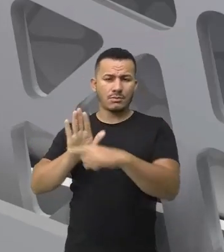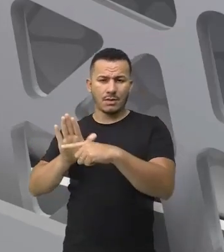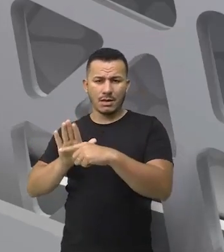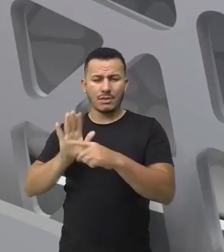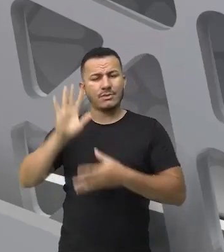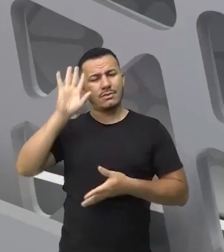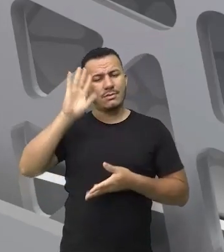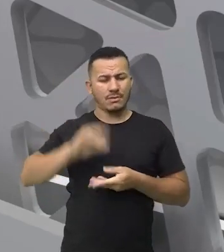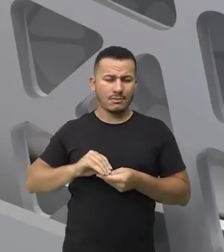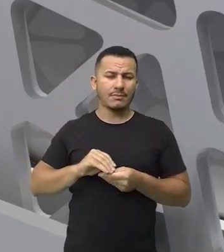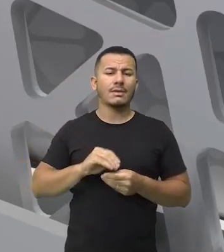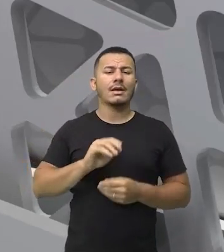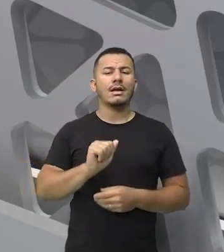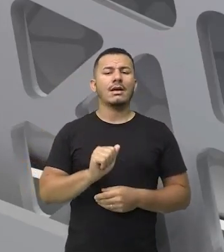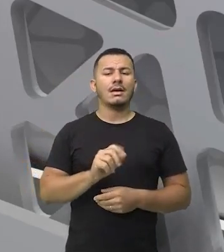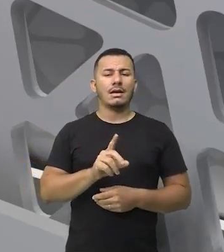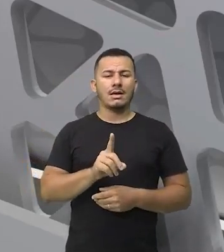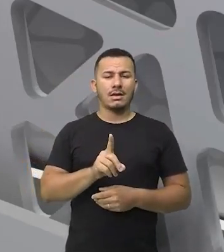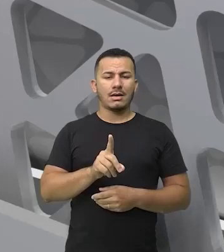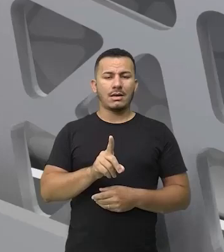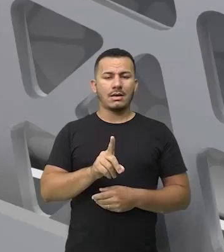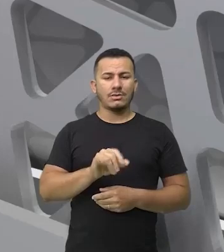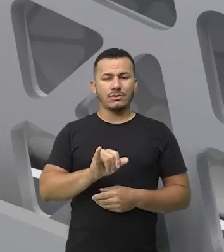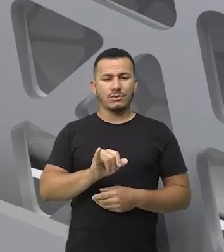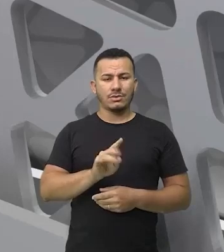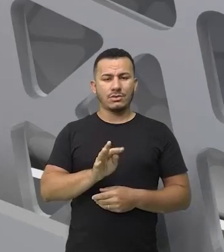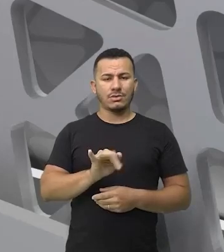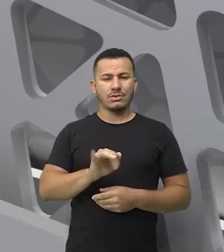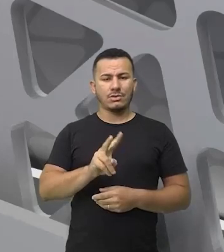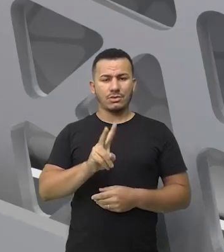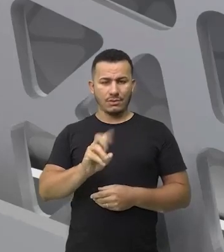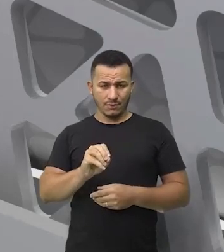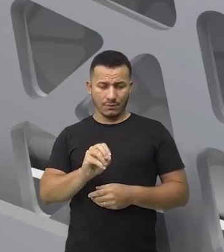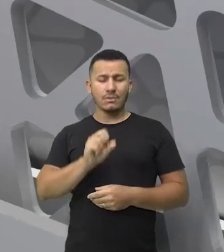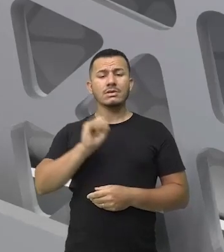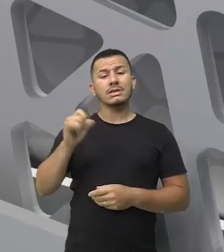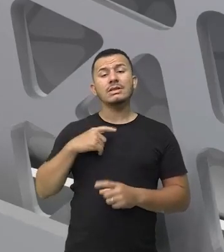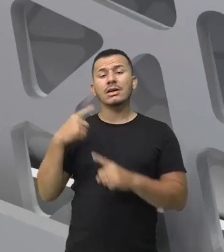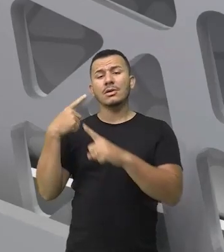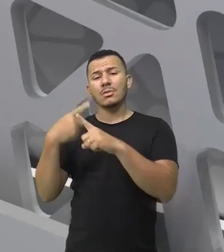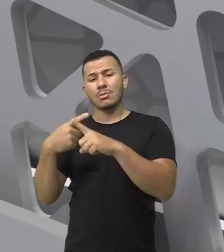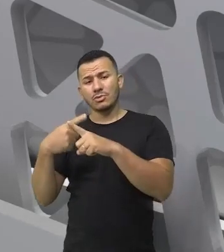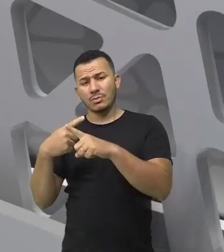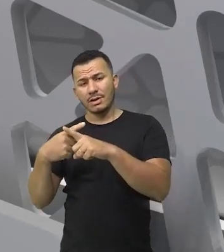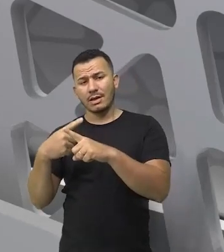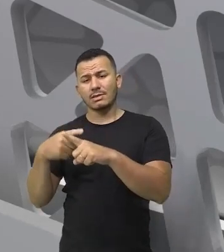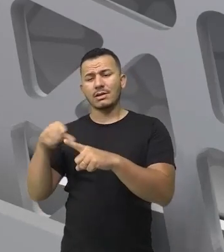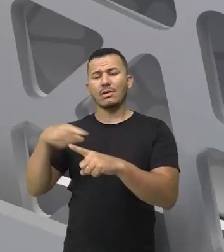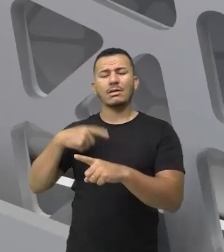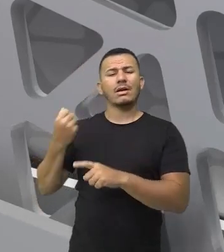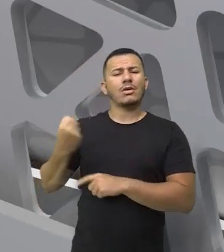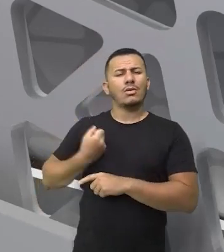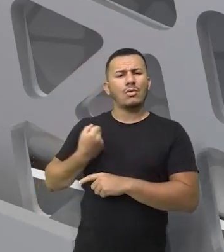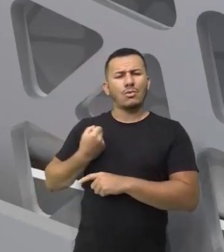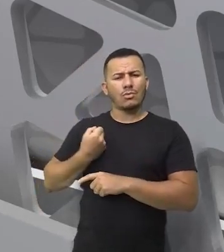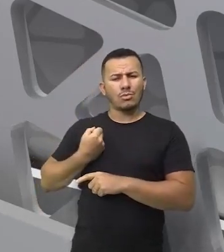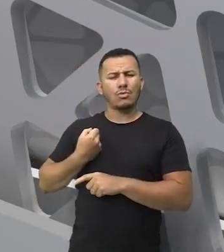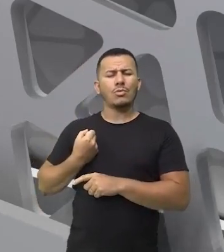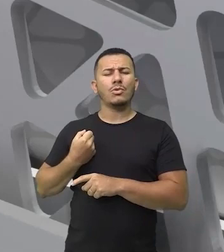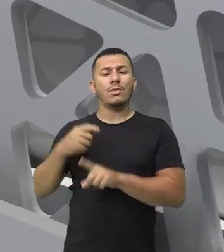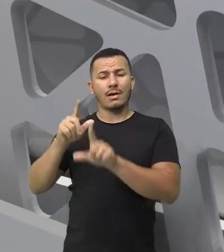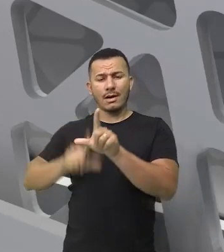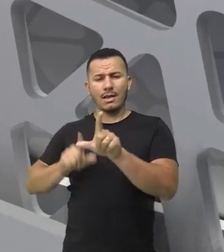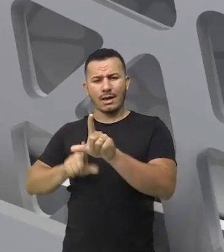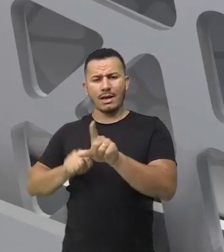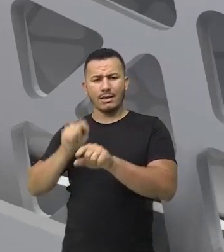ou de menos, é o princípio aditivo. Se fosse uma situação de uma multiplicação, onde existe um número na frente